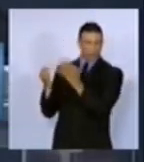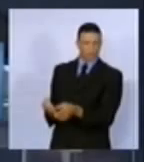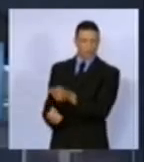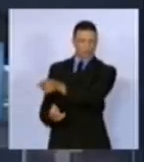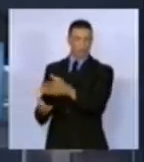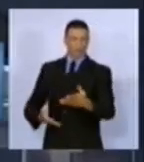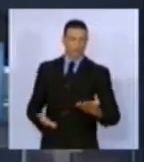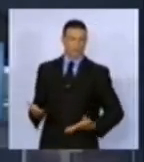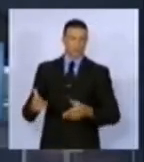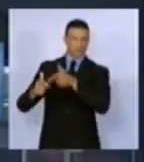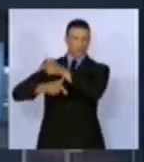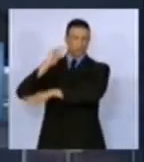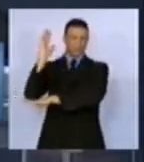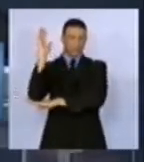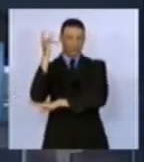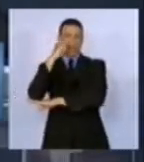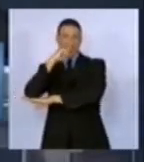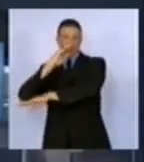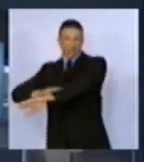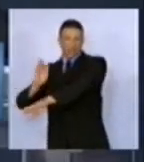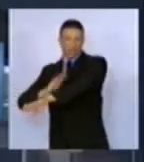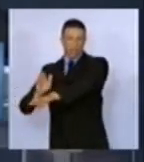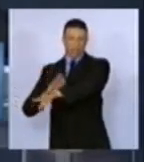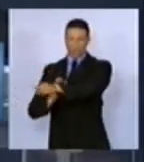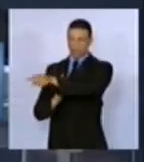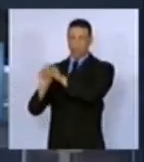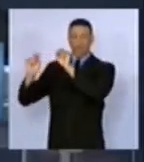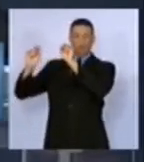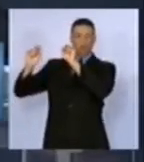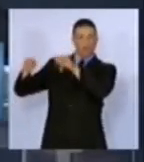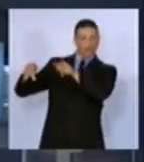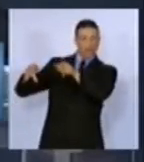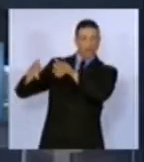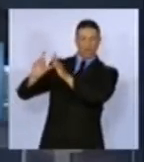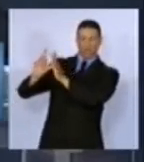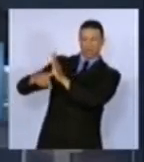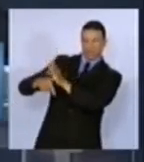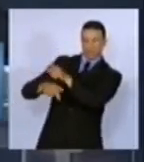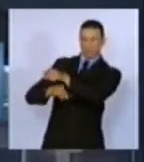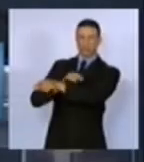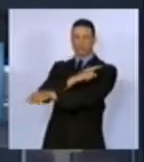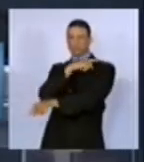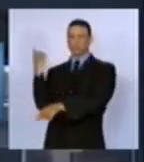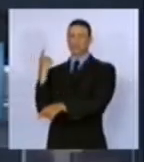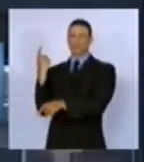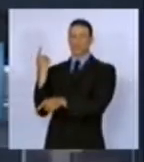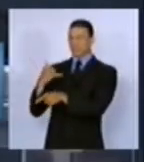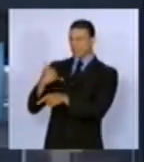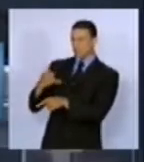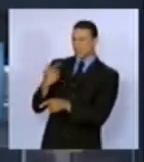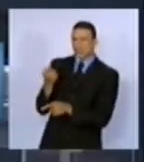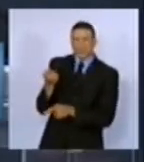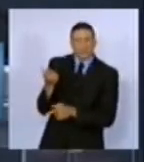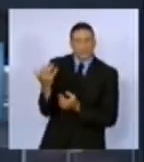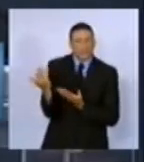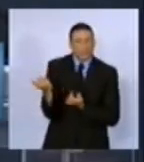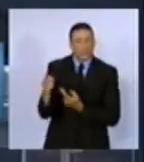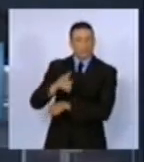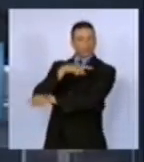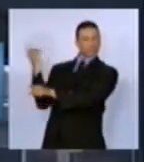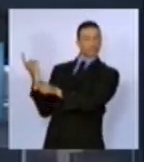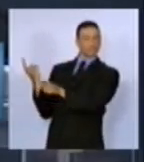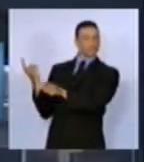cana de açúcar apresenta Eh desculpa aposenta-se cedo e que morre muito cedo nós temos um estudo do nosso grupo lá que